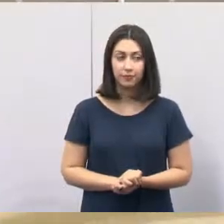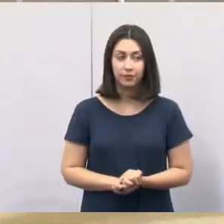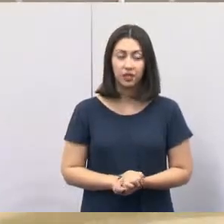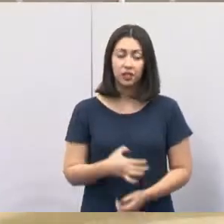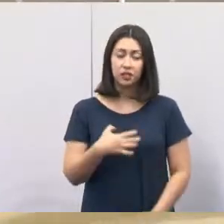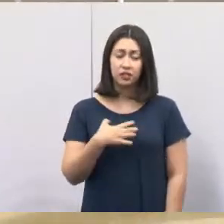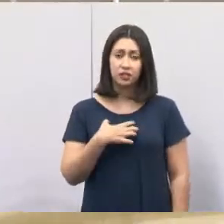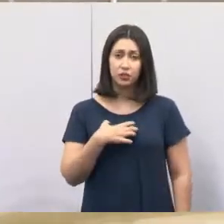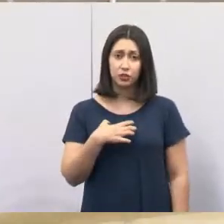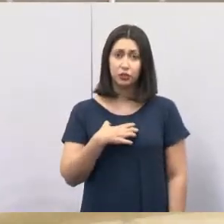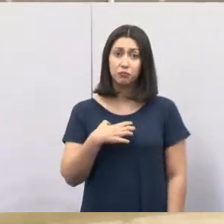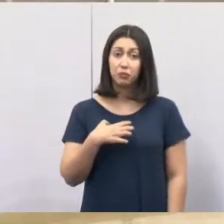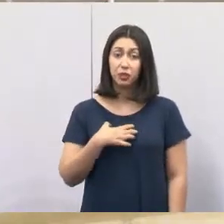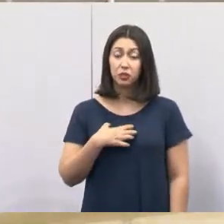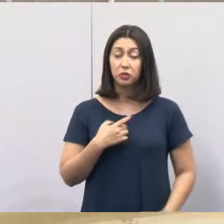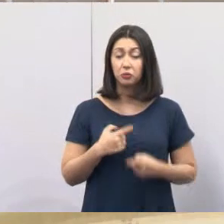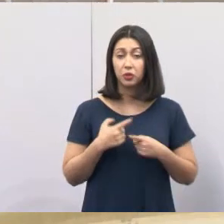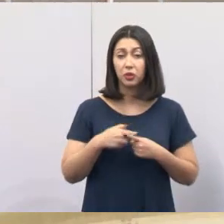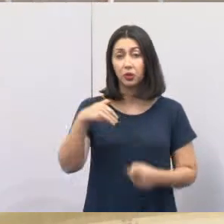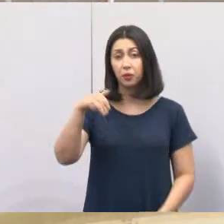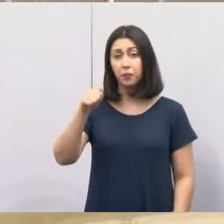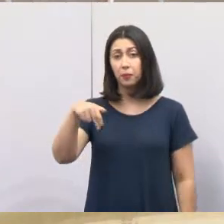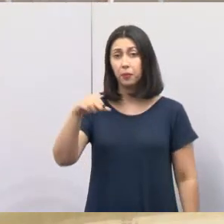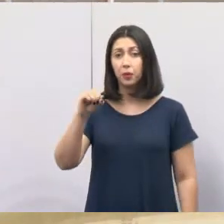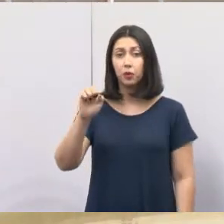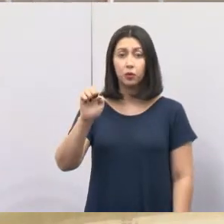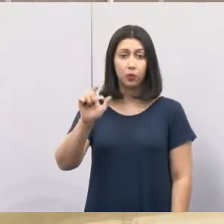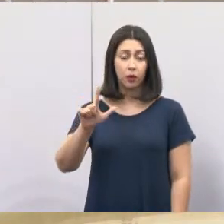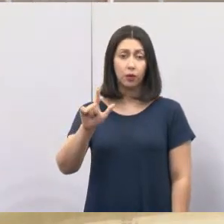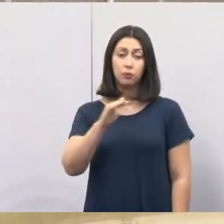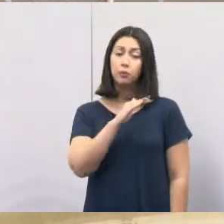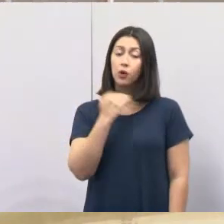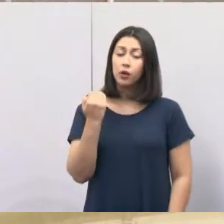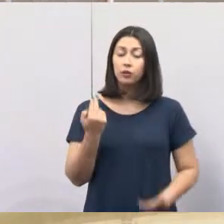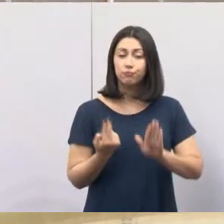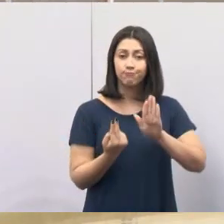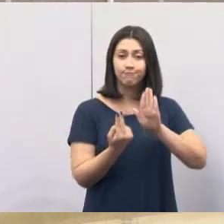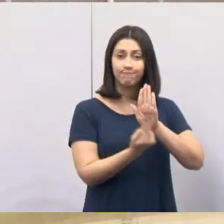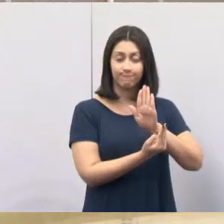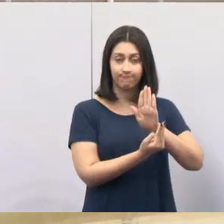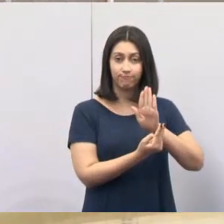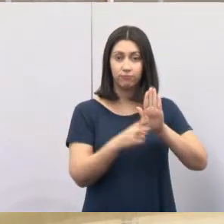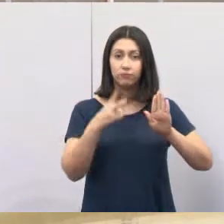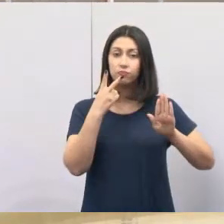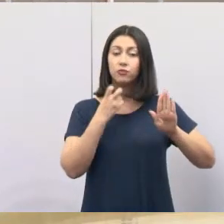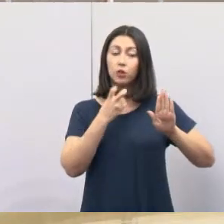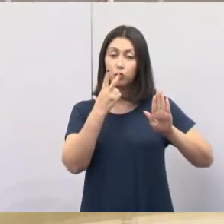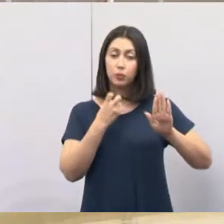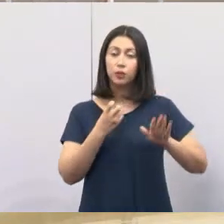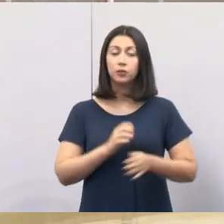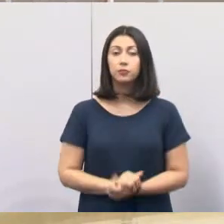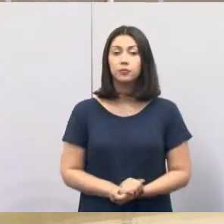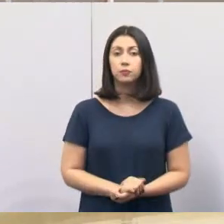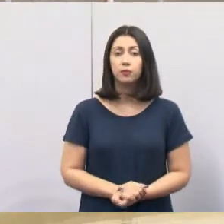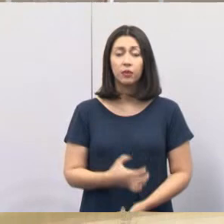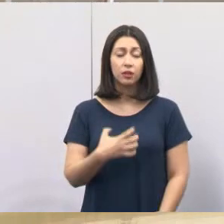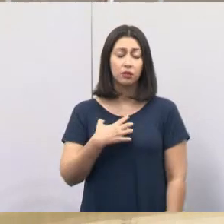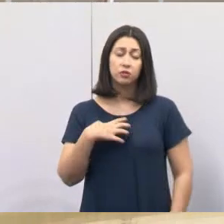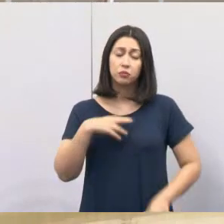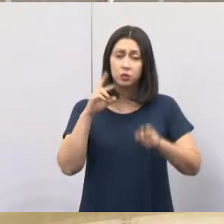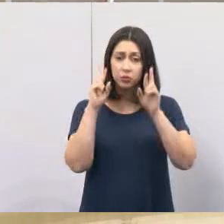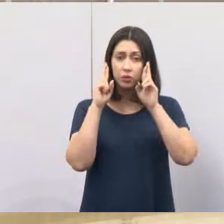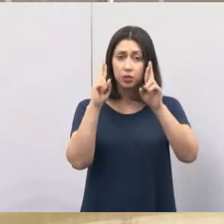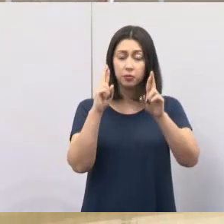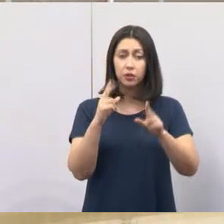Voto de pesar pelo falecimento de Manuel Rodrigues de Barro. Voto formulado pelo vereador Valmir do Parque Meia Lua. Voto de